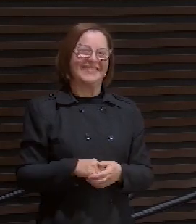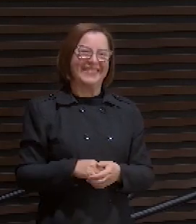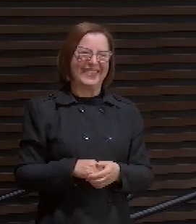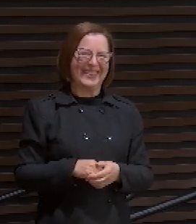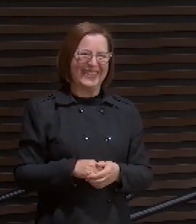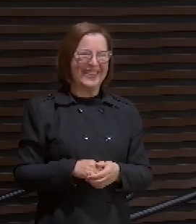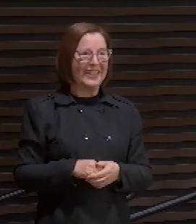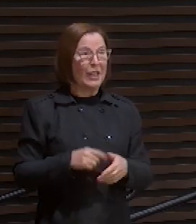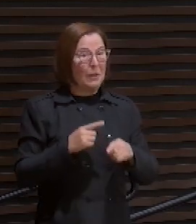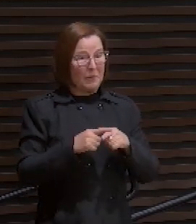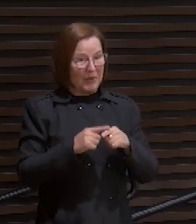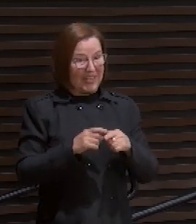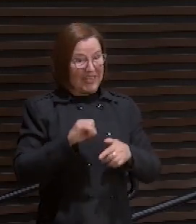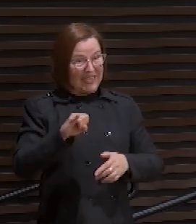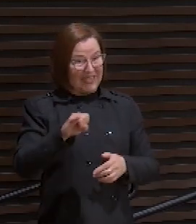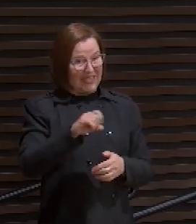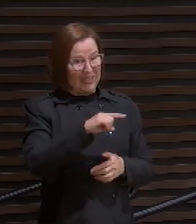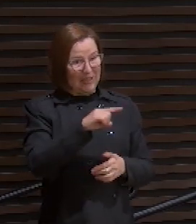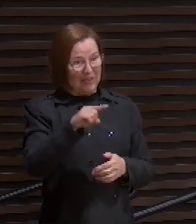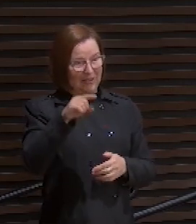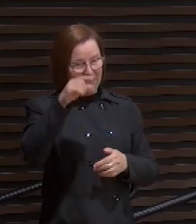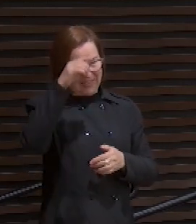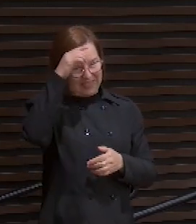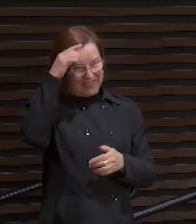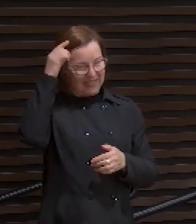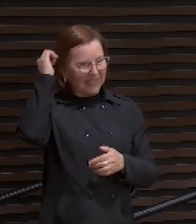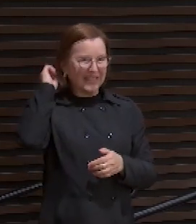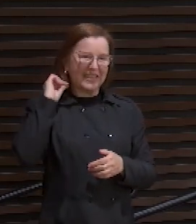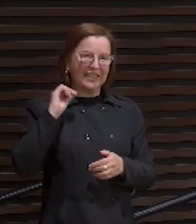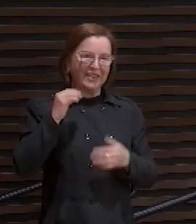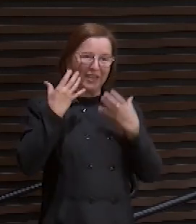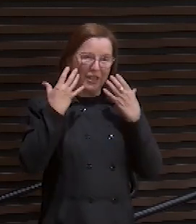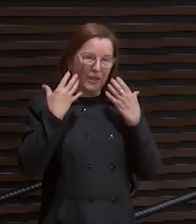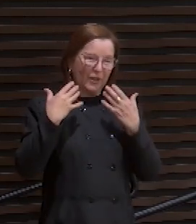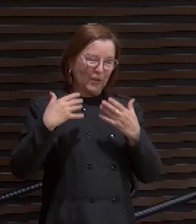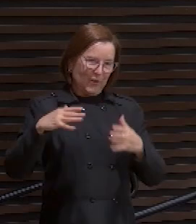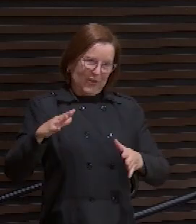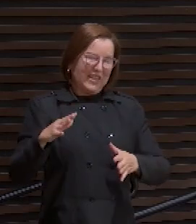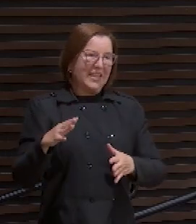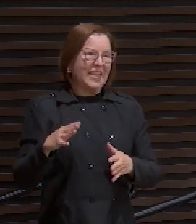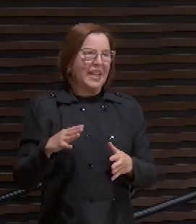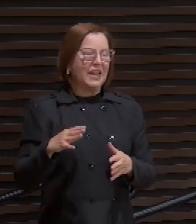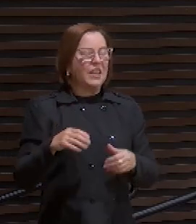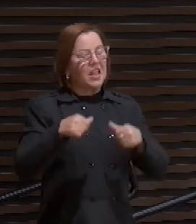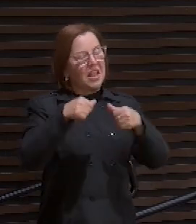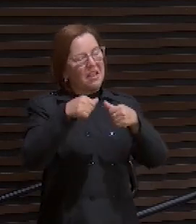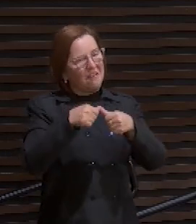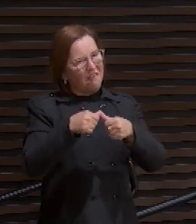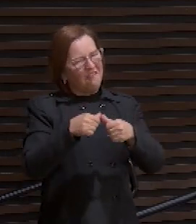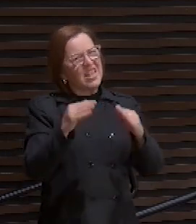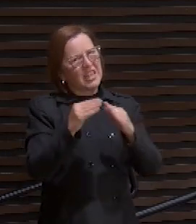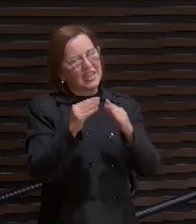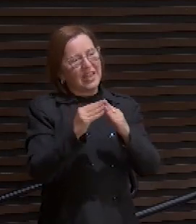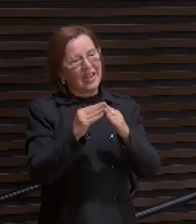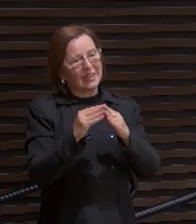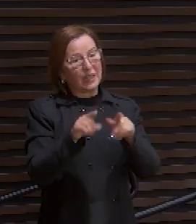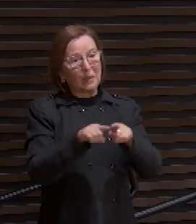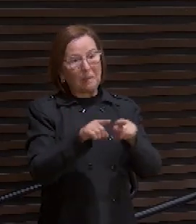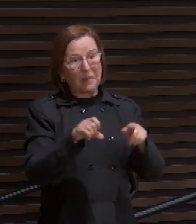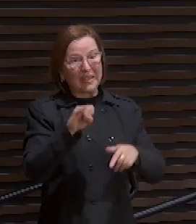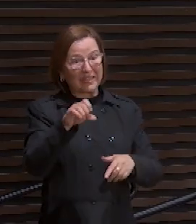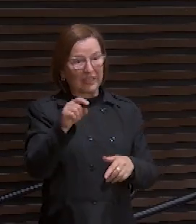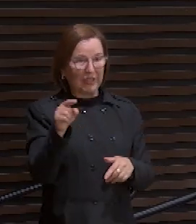para fazer, é muito natural, fique em casa. Agora, se você vem aqui com os irmãos,